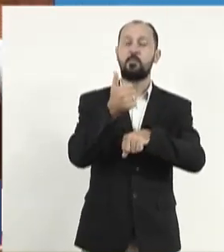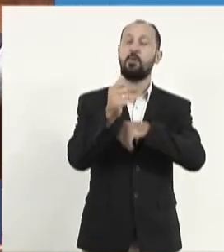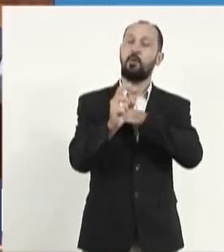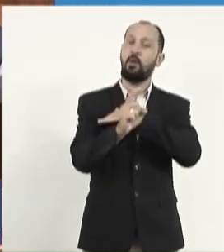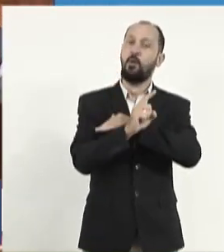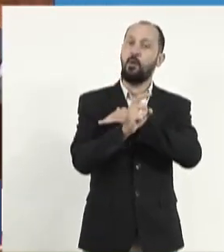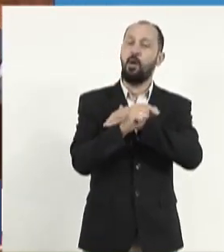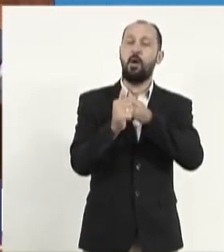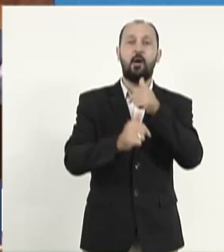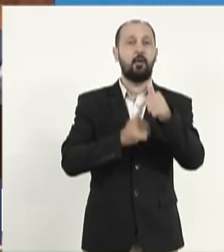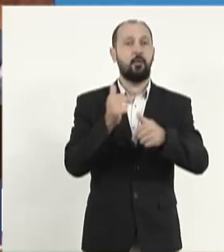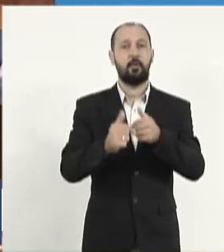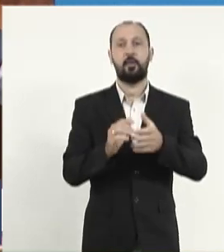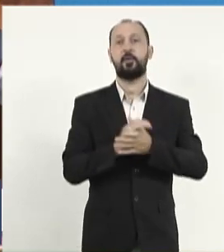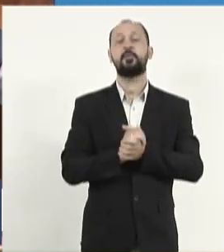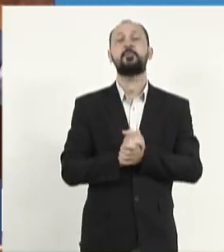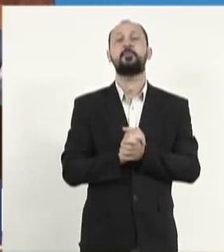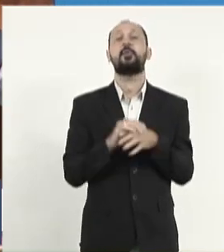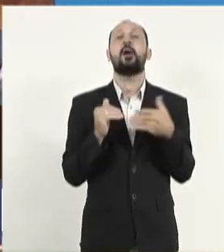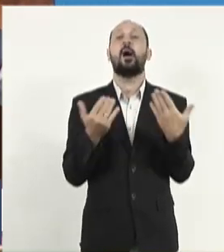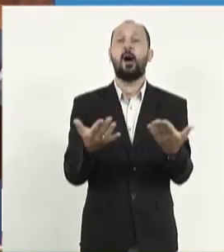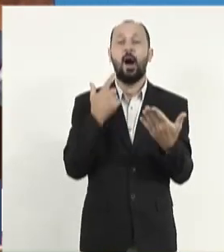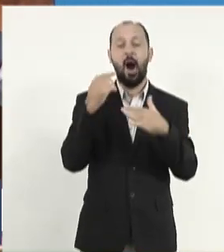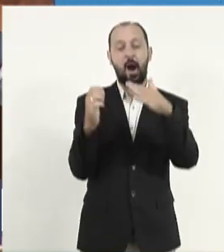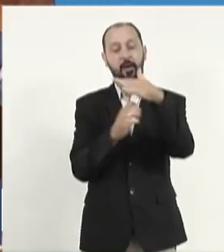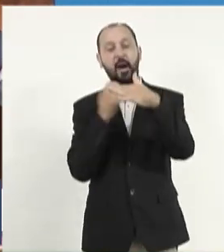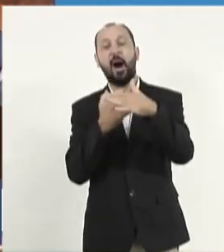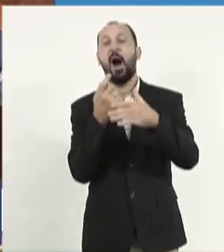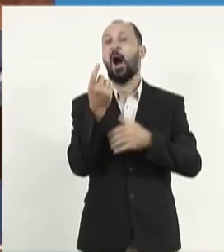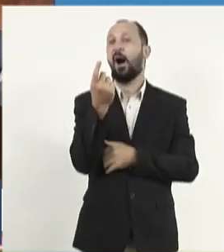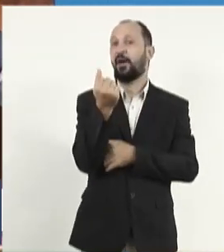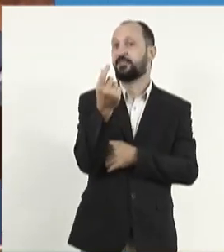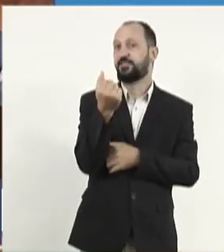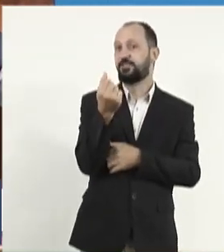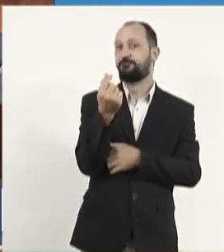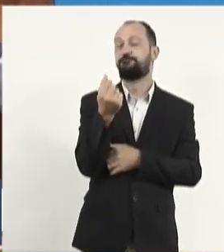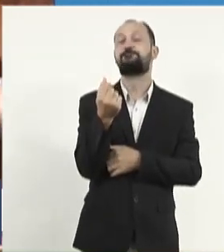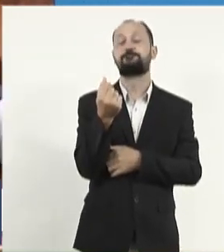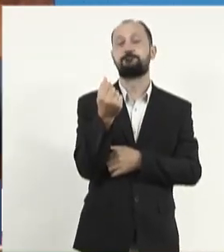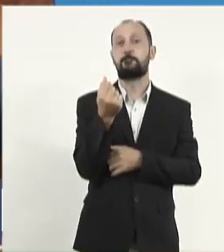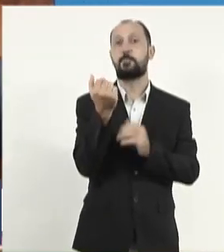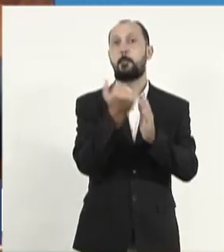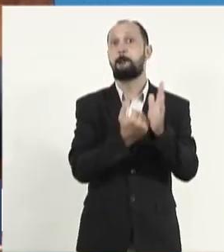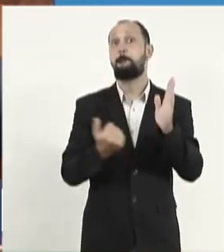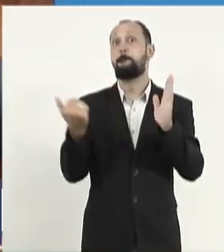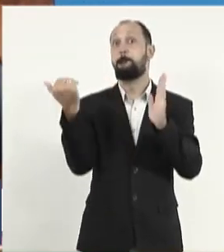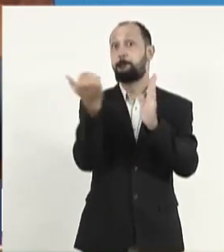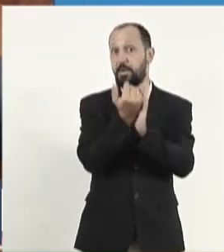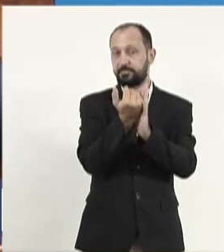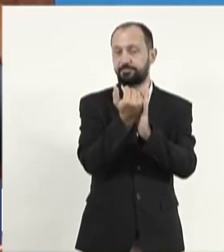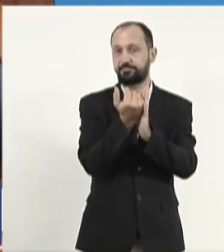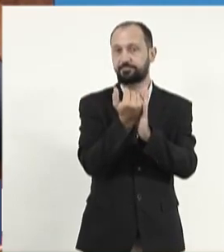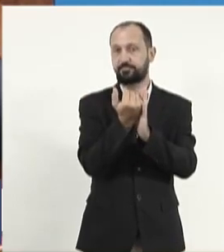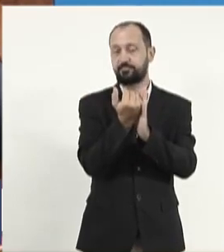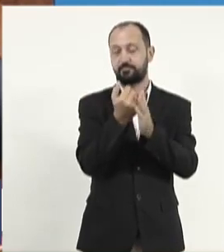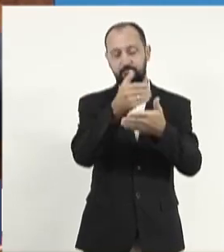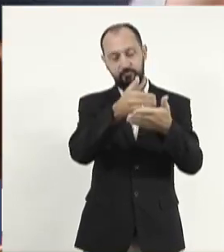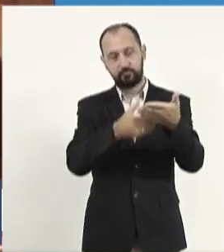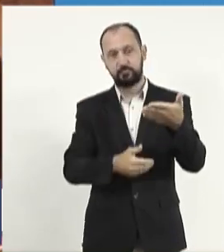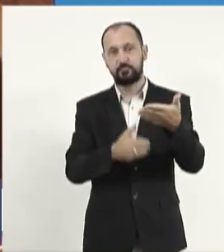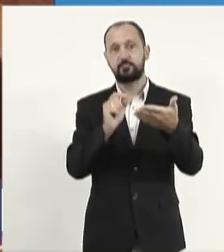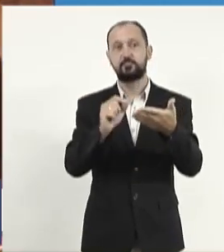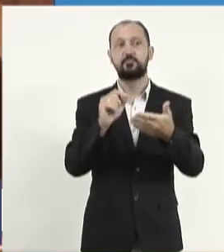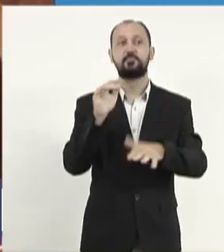prestação de serviço também, né? A empresa cobra esses valores exorbitantes nas contas